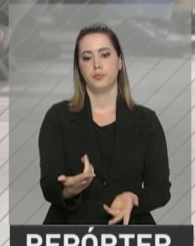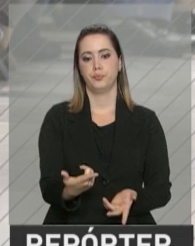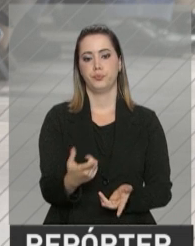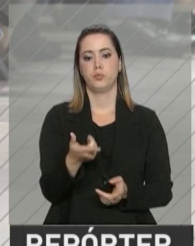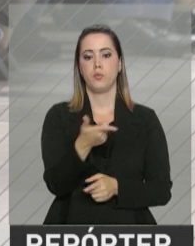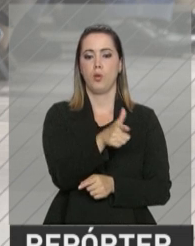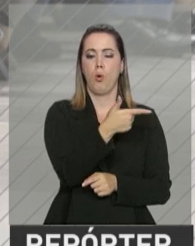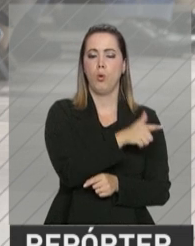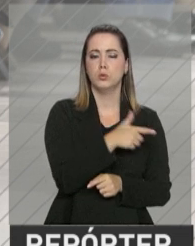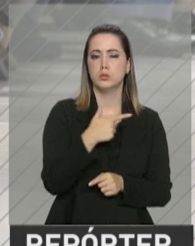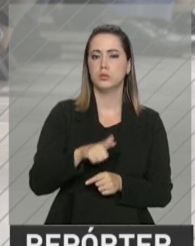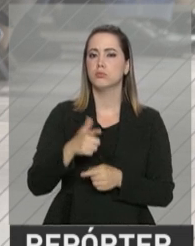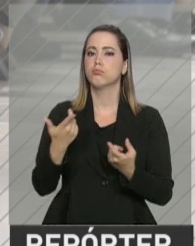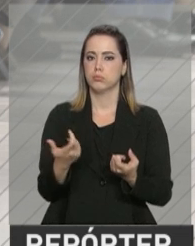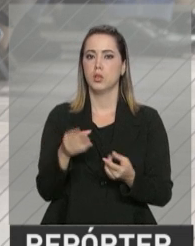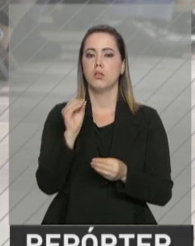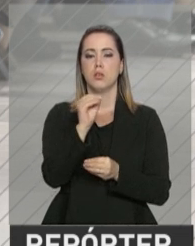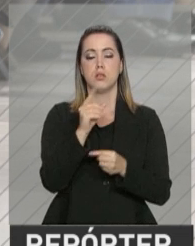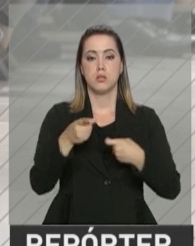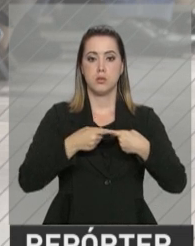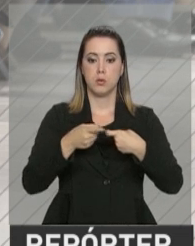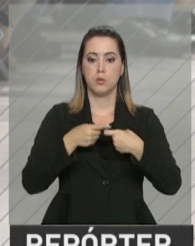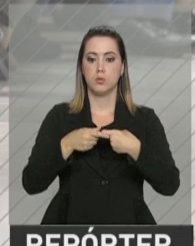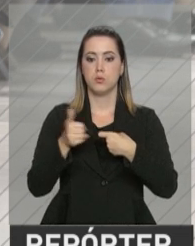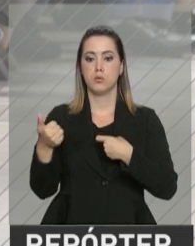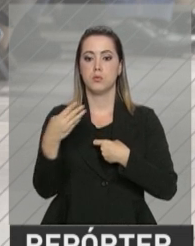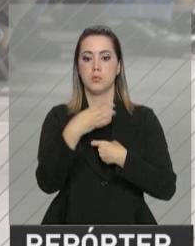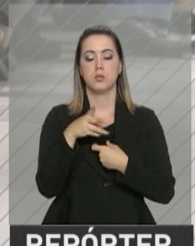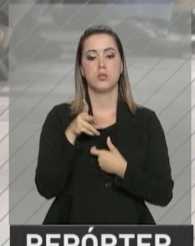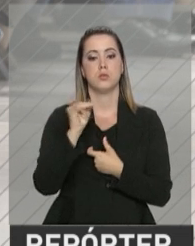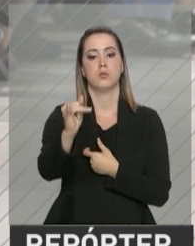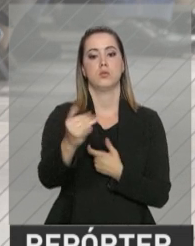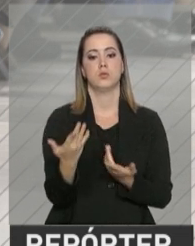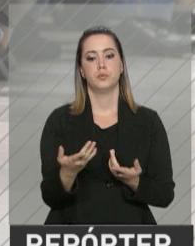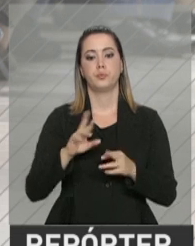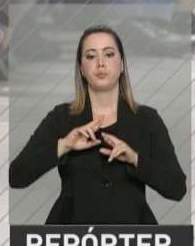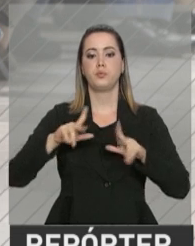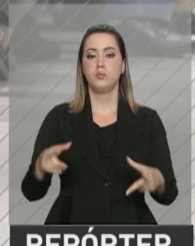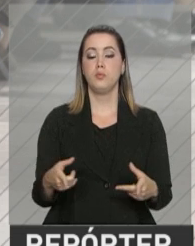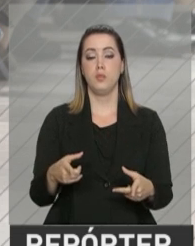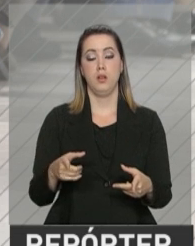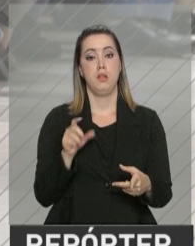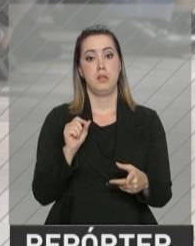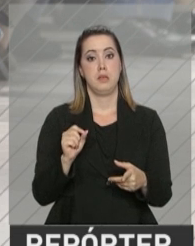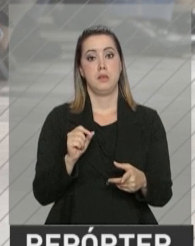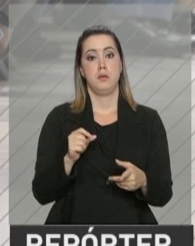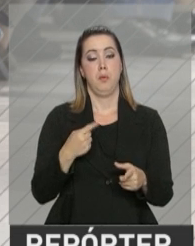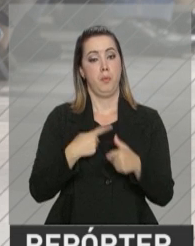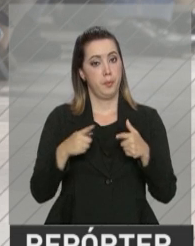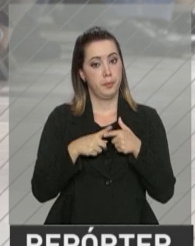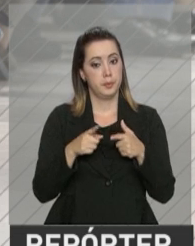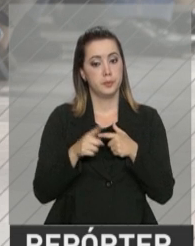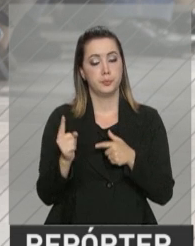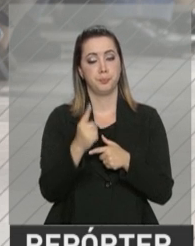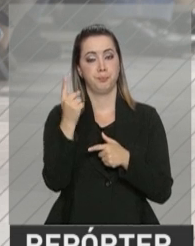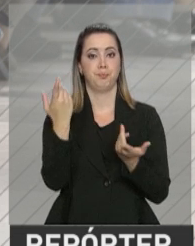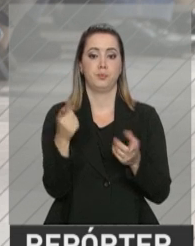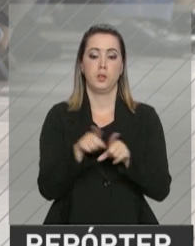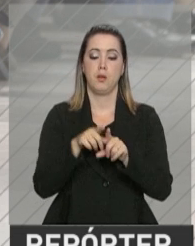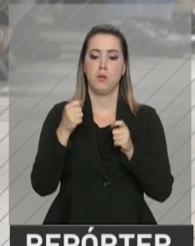Consultas nas demais especialidades médicas, 14 dias. Os procedimentos de alta complexidade e internação eletiva têm